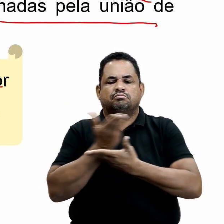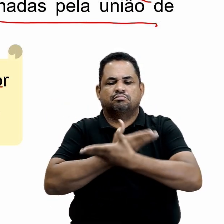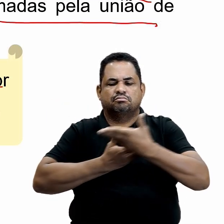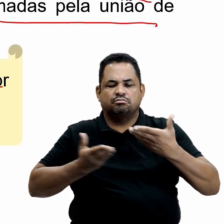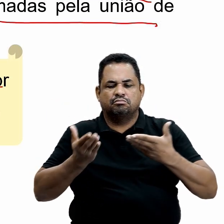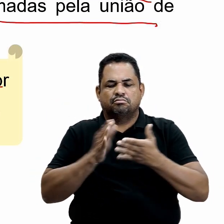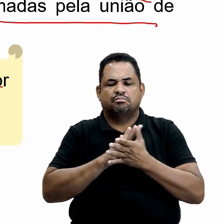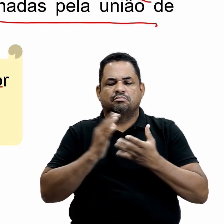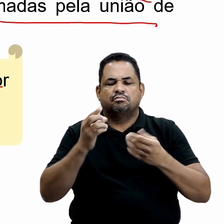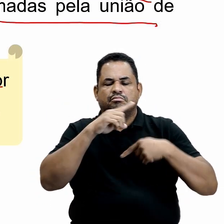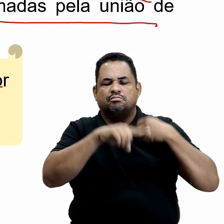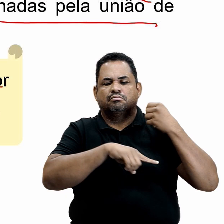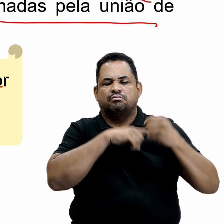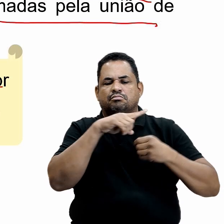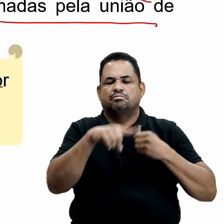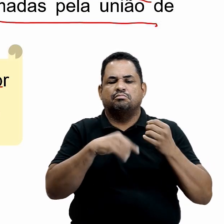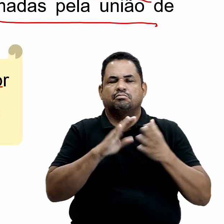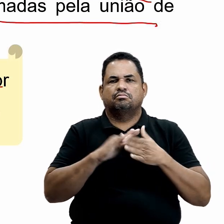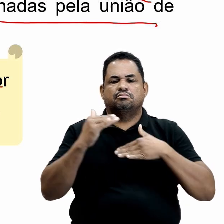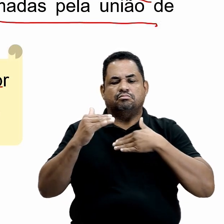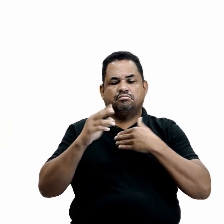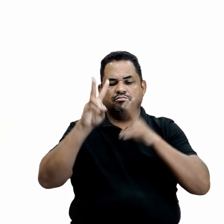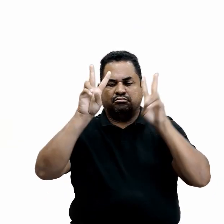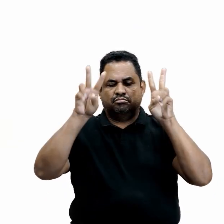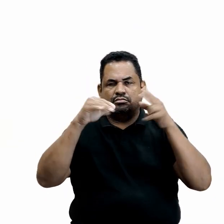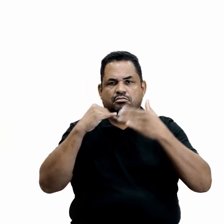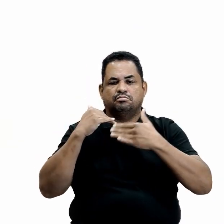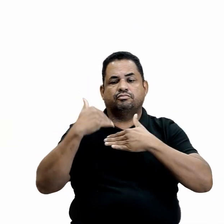serão assuntos posteriores. Tudo bem?